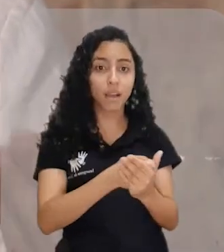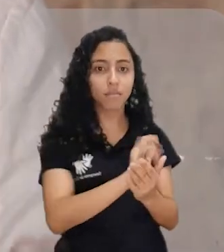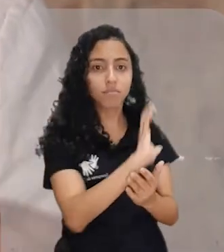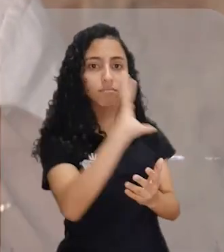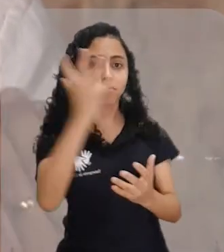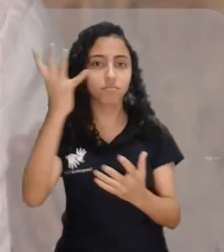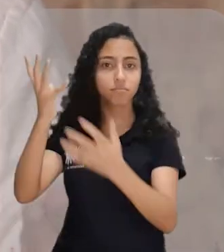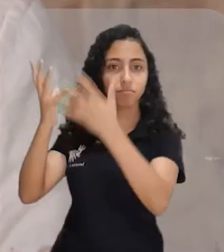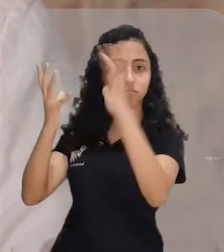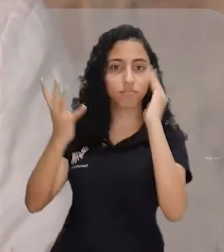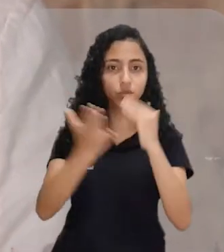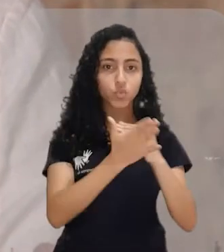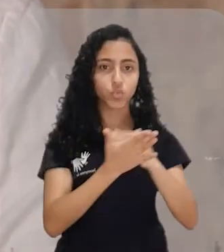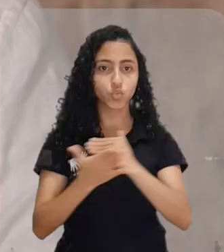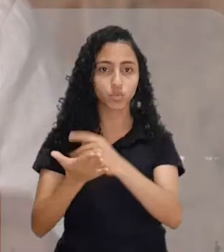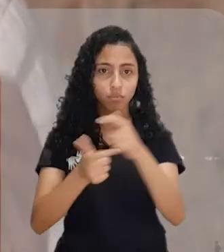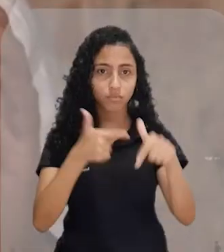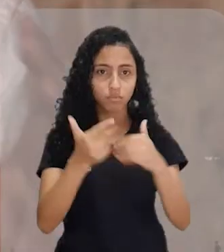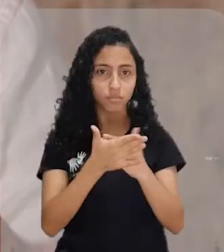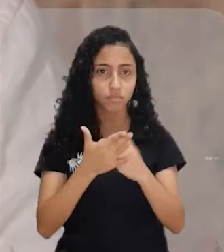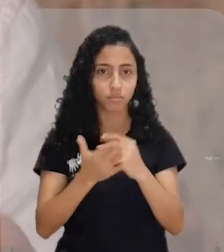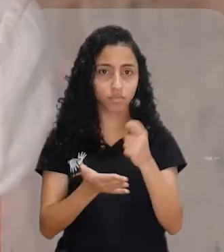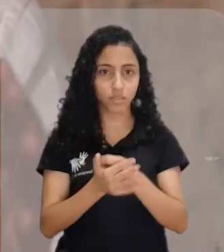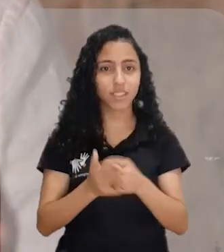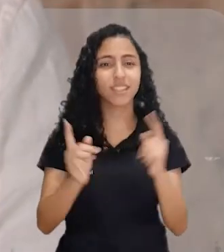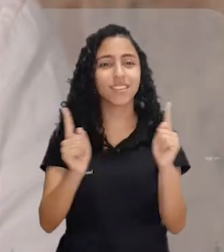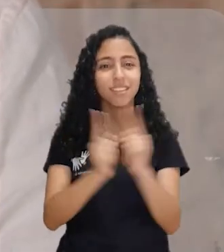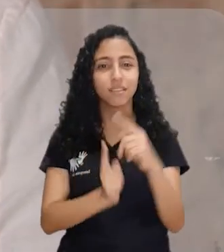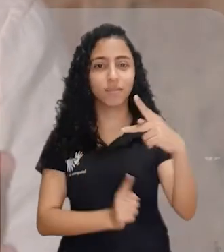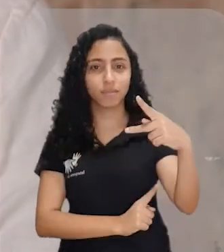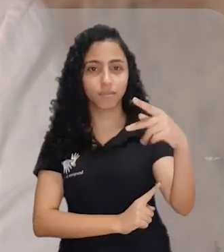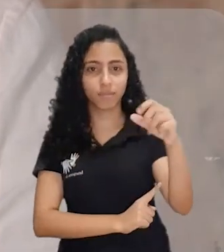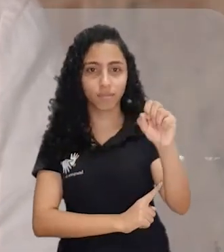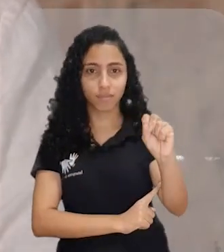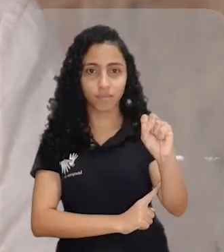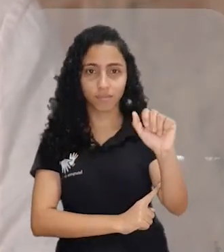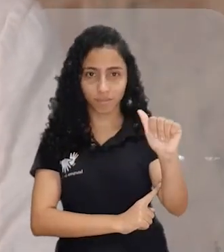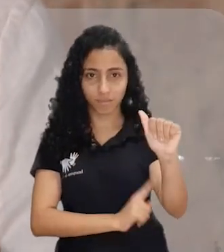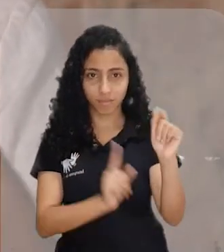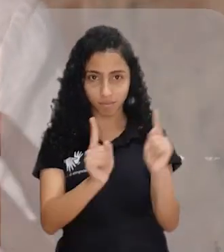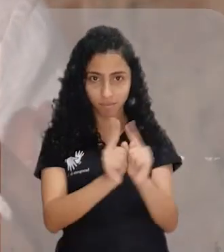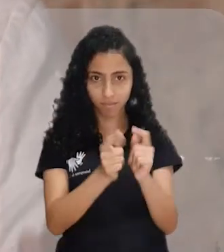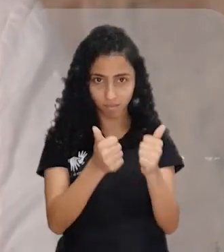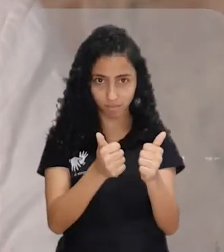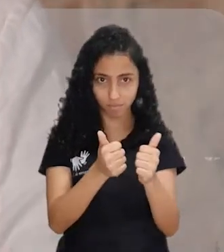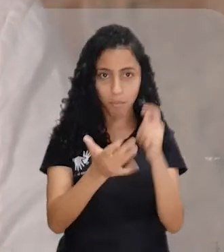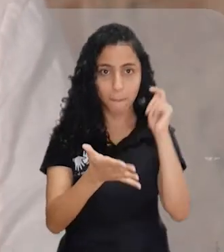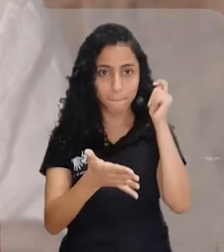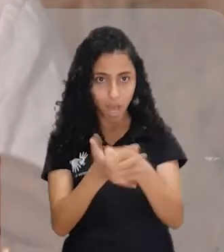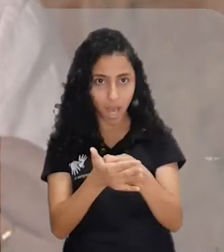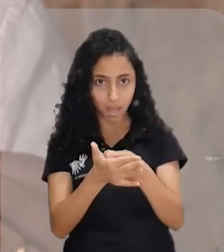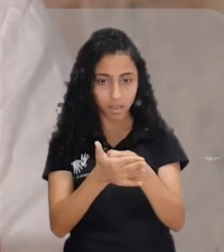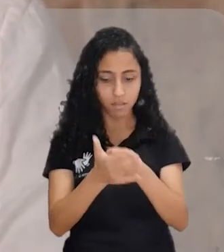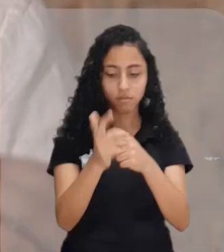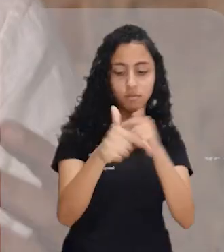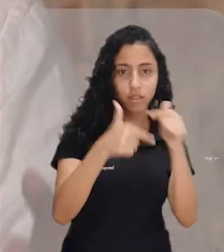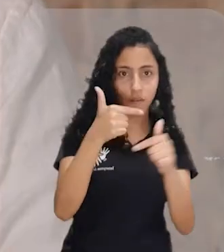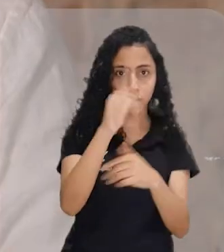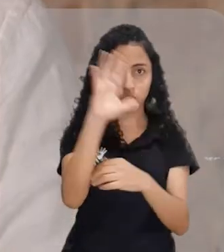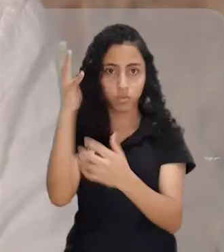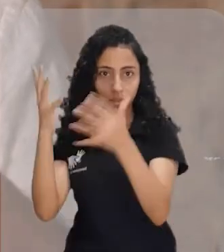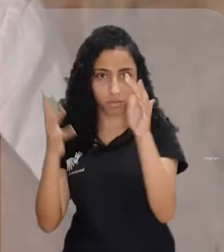os pagamentos por serviços ambientais. A partir daqui, a gente vai usar a sigla PSA. né? O que são esses, então, pagamentos